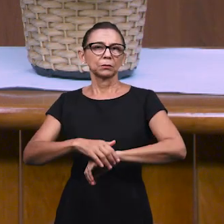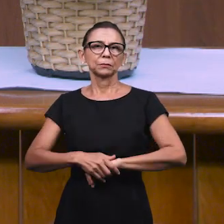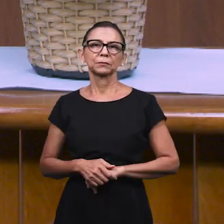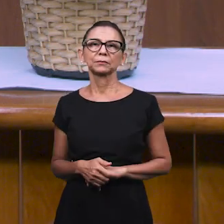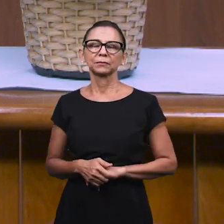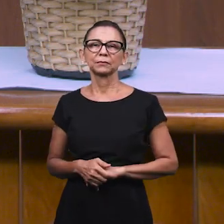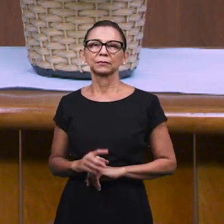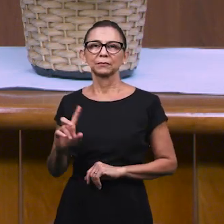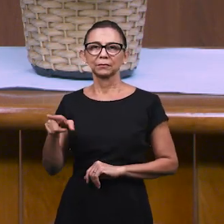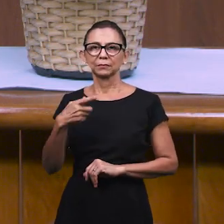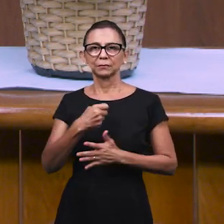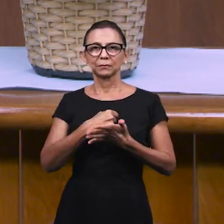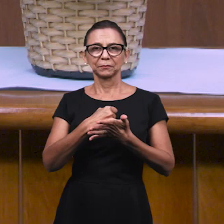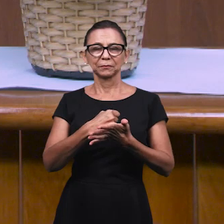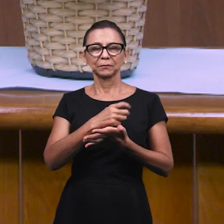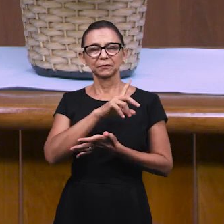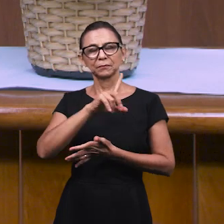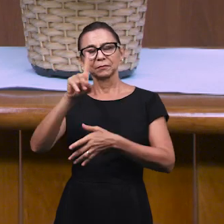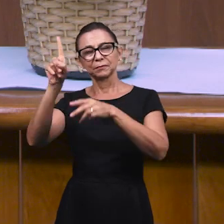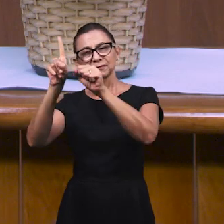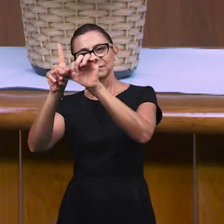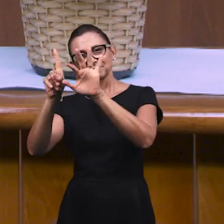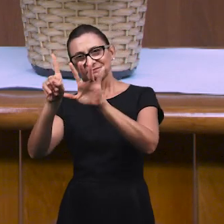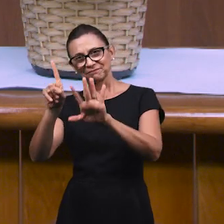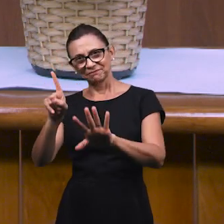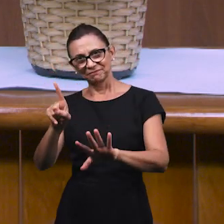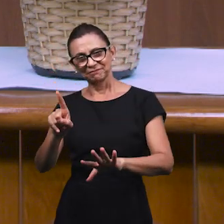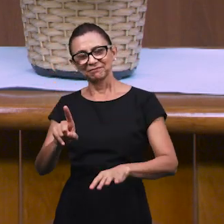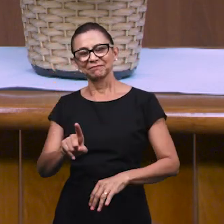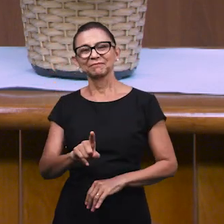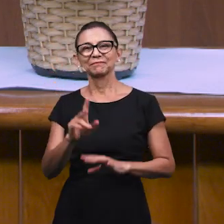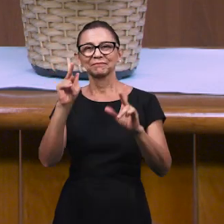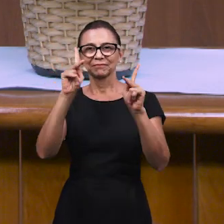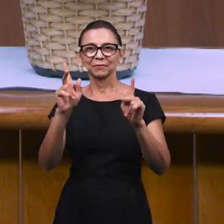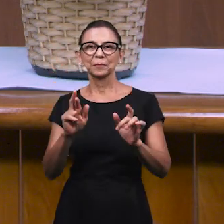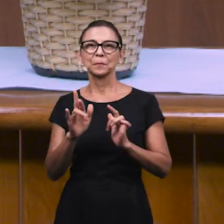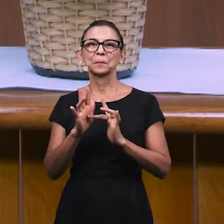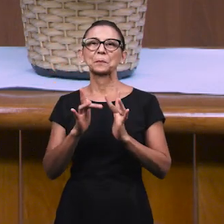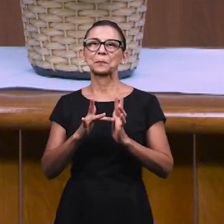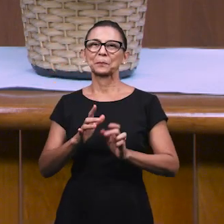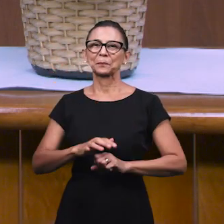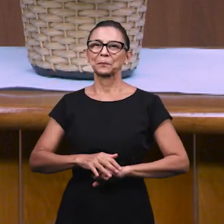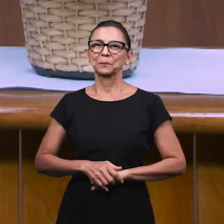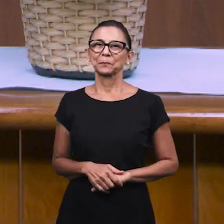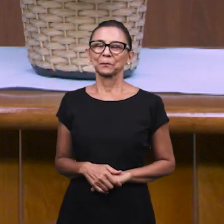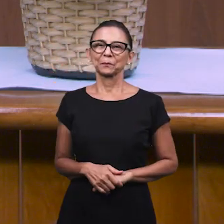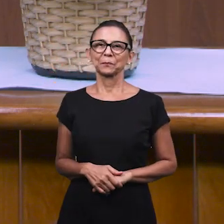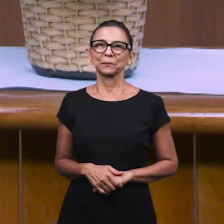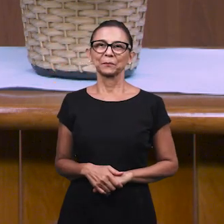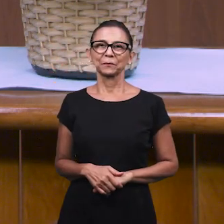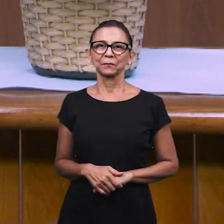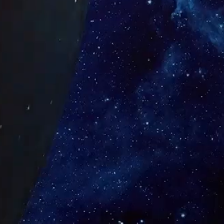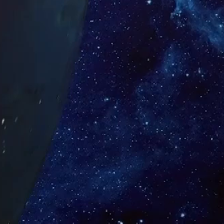nós estaremos atendendo. Que Deus assim abençoe as nossas vidas, a todos. A paz do Senhor Jesus.